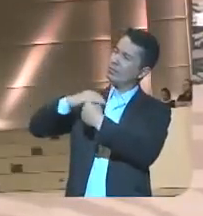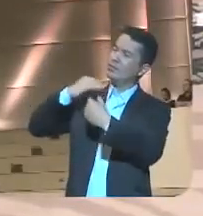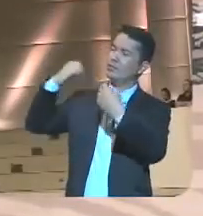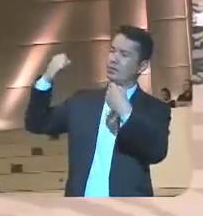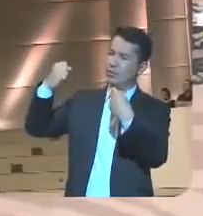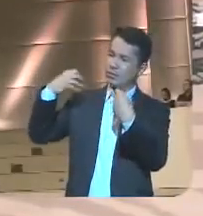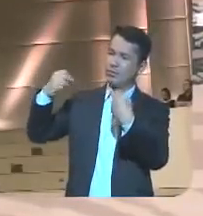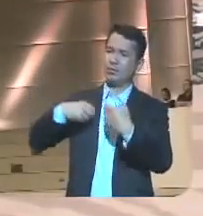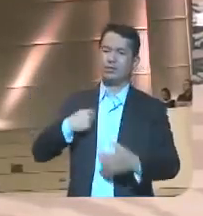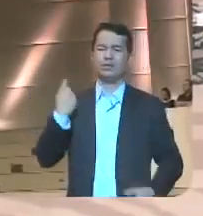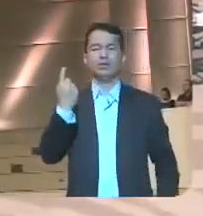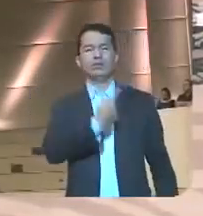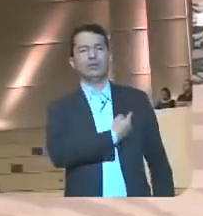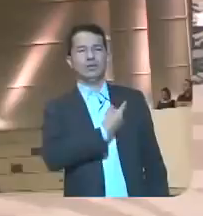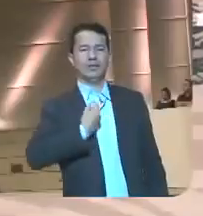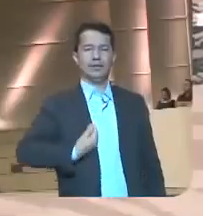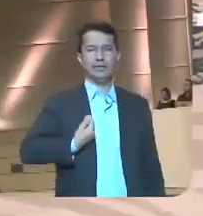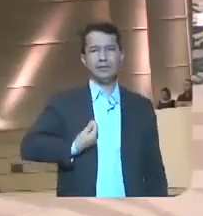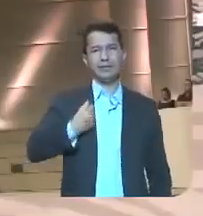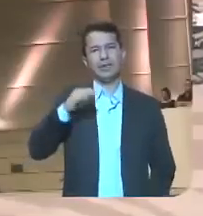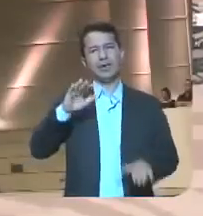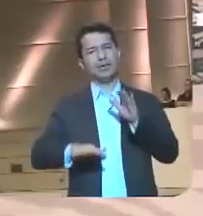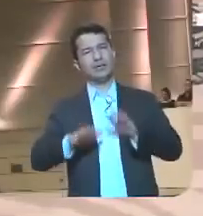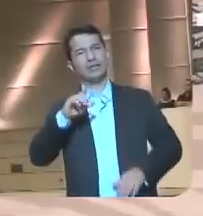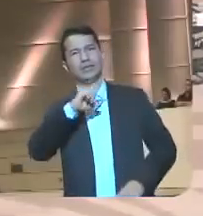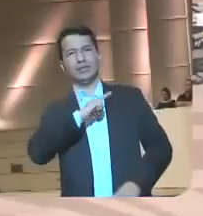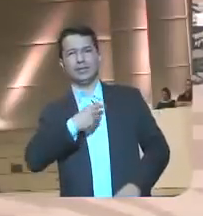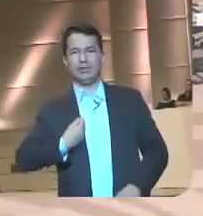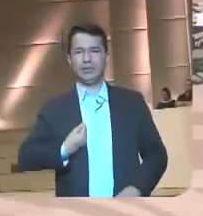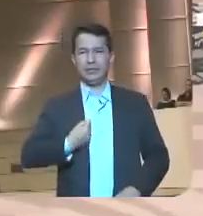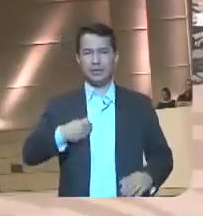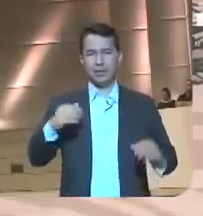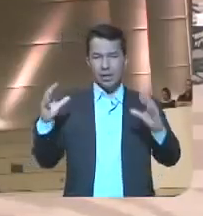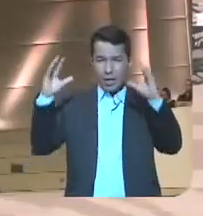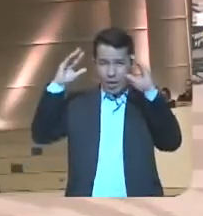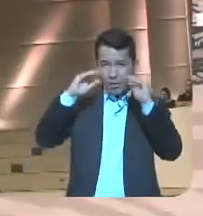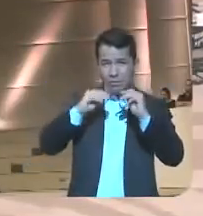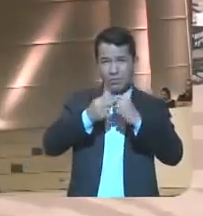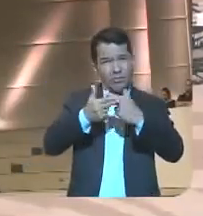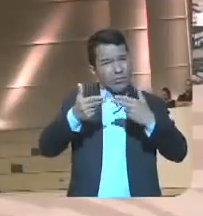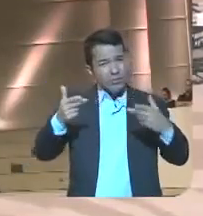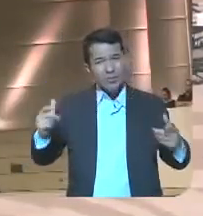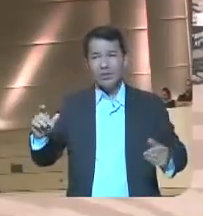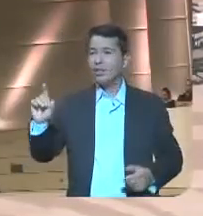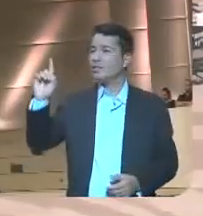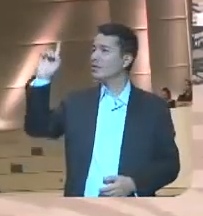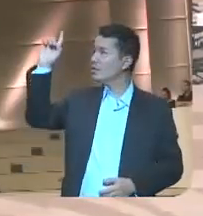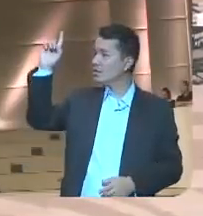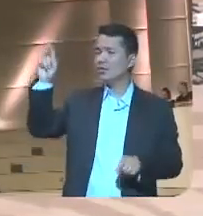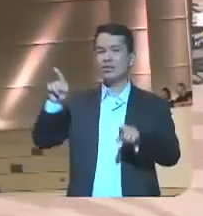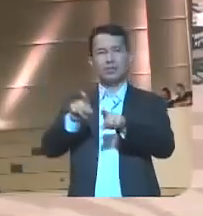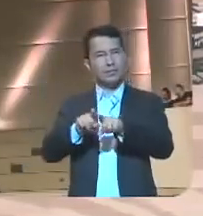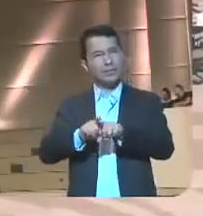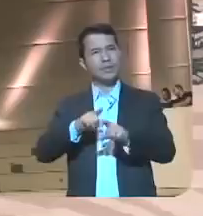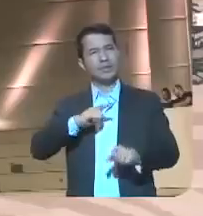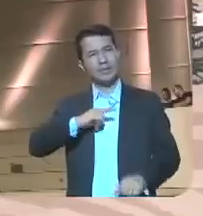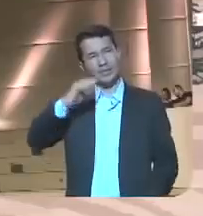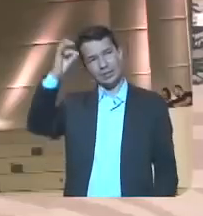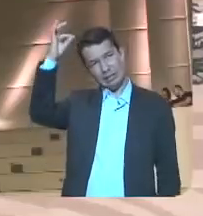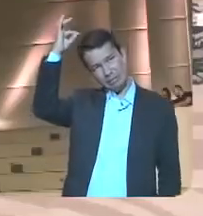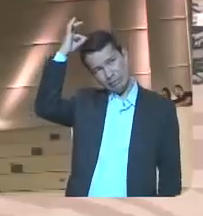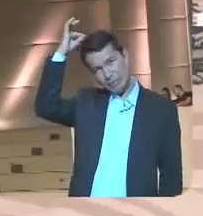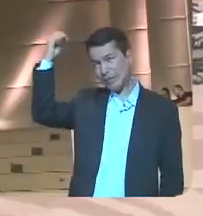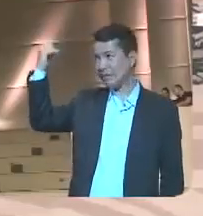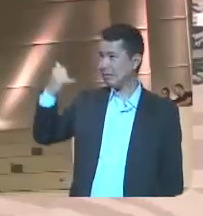nas noites escuras que davi está falando o senhor também através do seu espírito santo nos dá discernimento